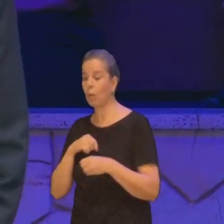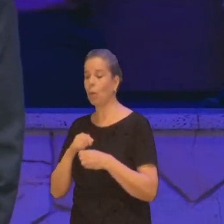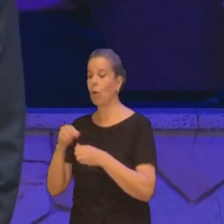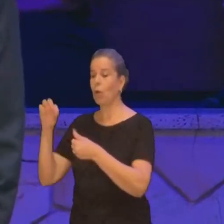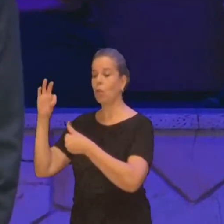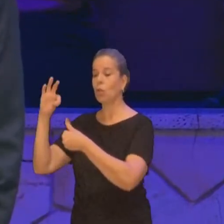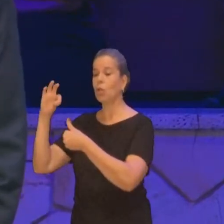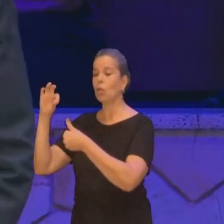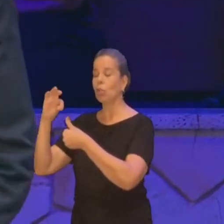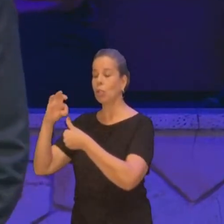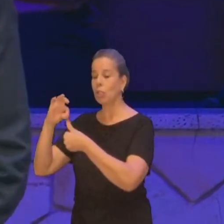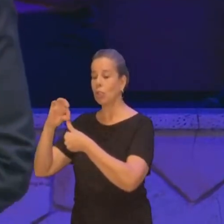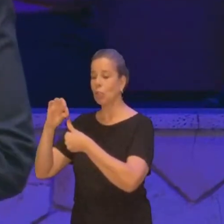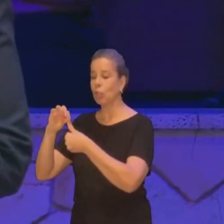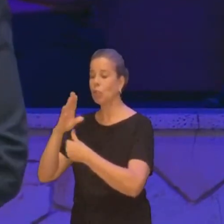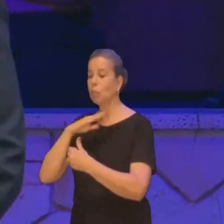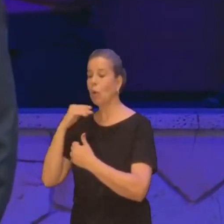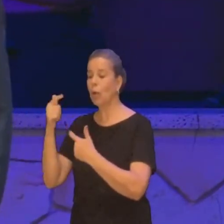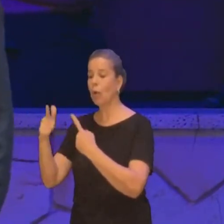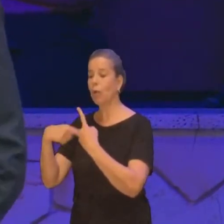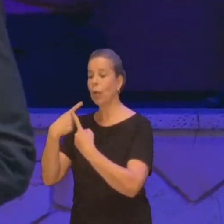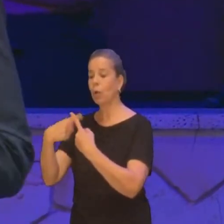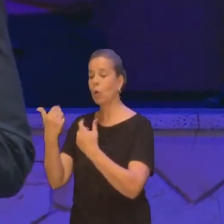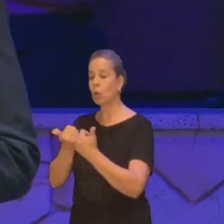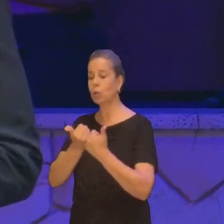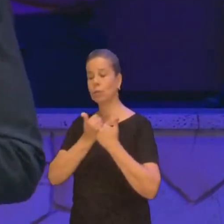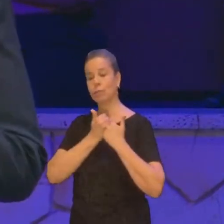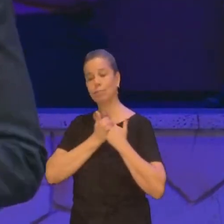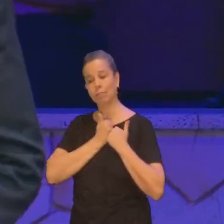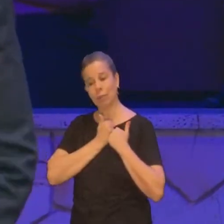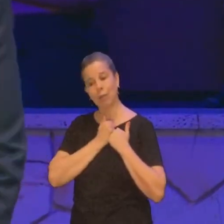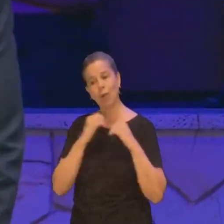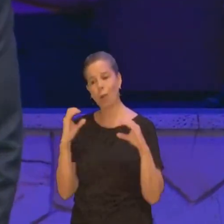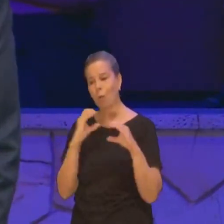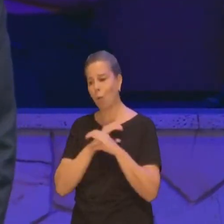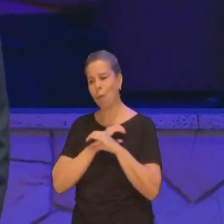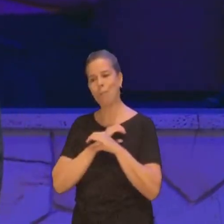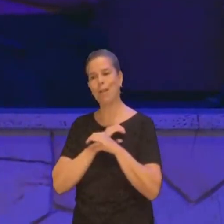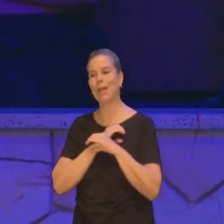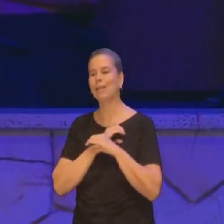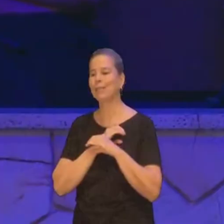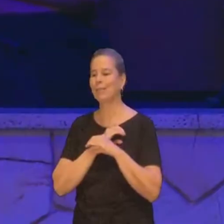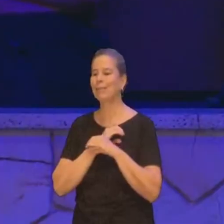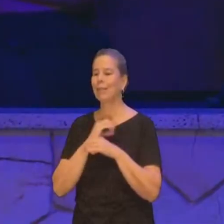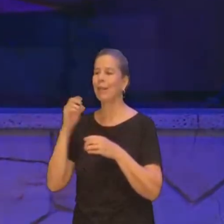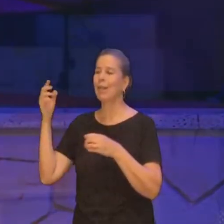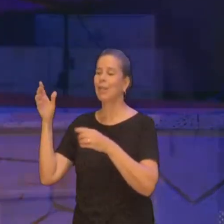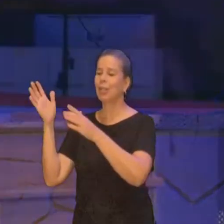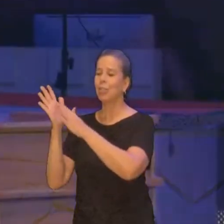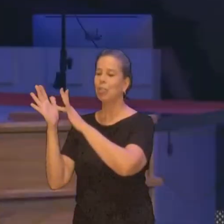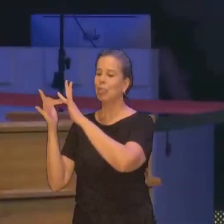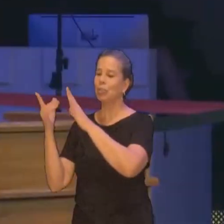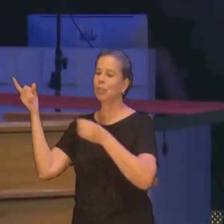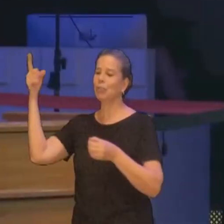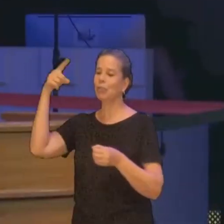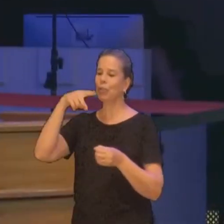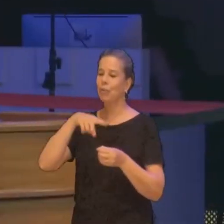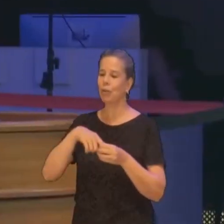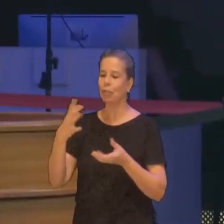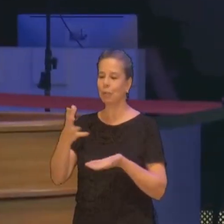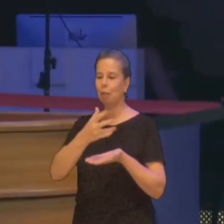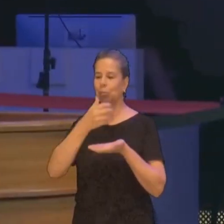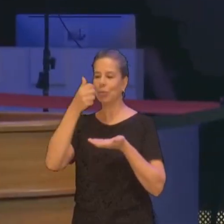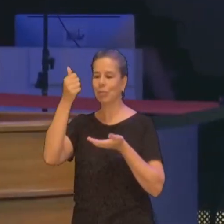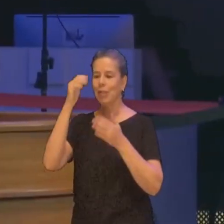por nós, e essa obra foi completa, e ela há de se completar ainda, quando Ele voltar para buscar a sua igreja.